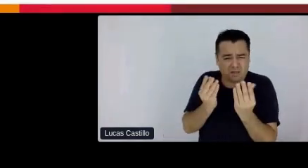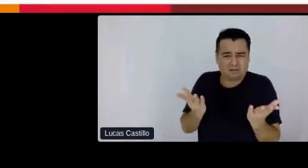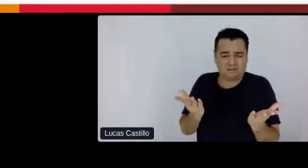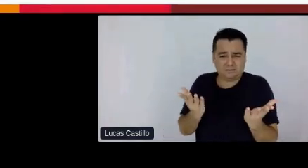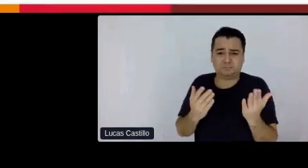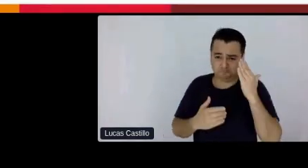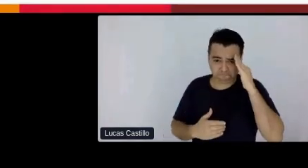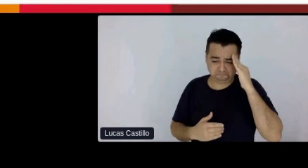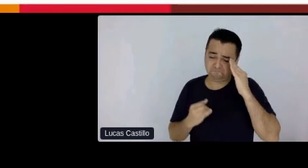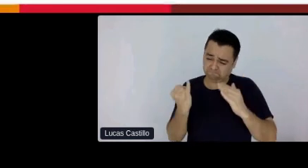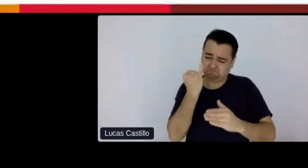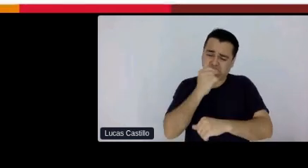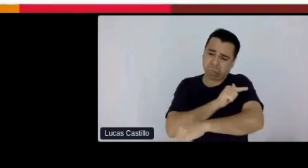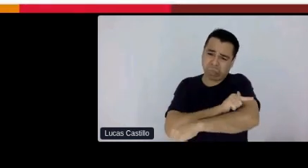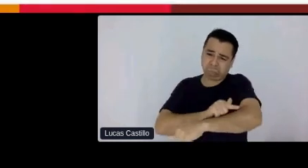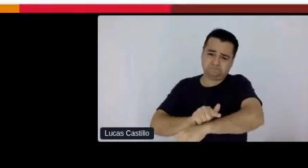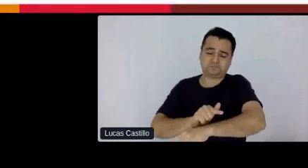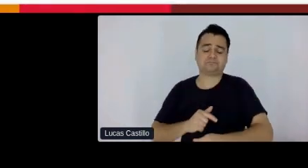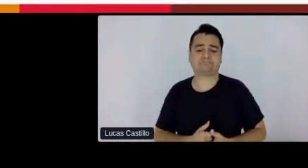a